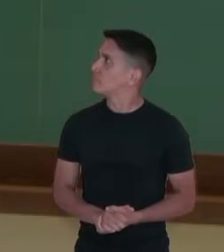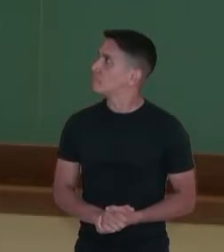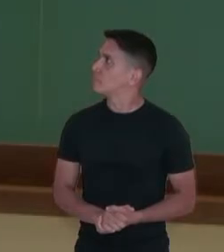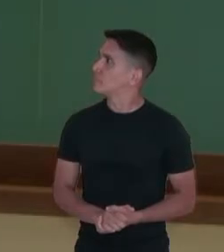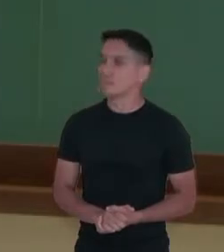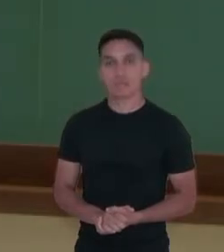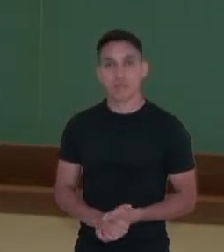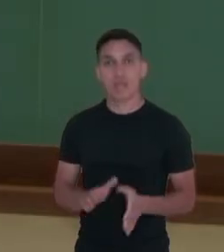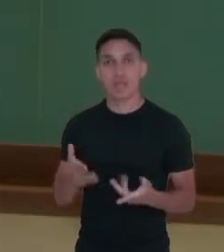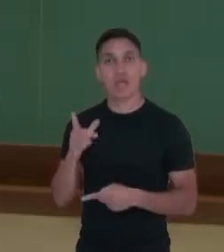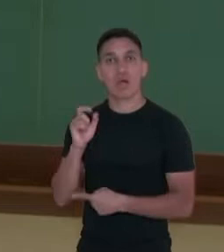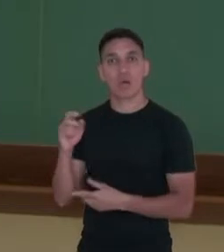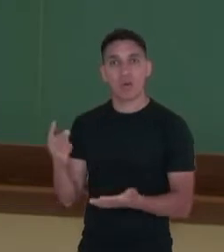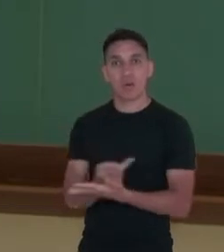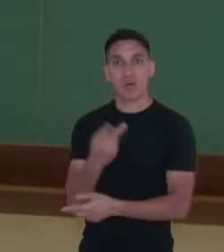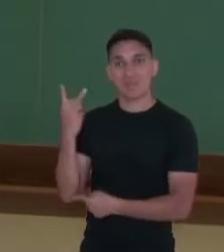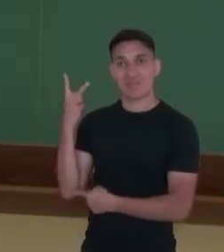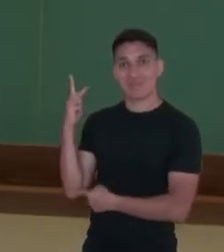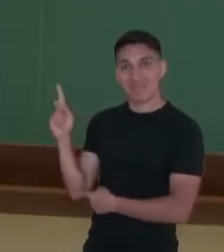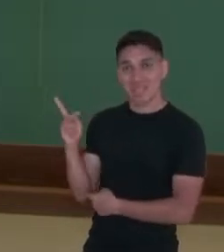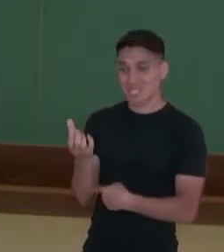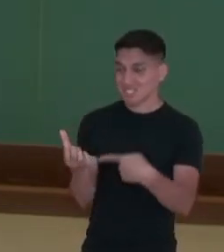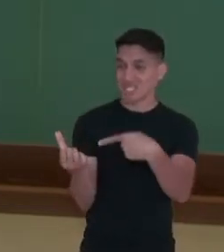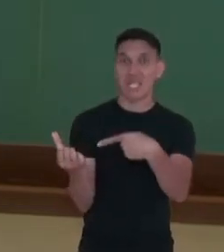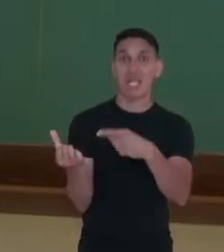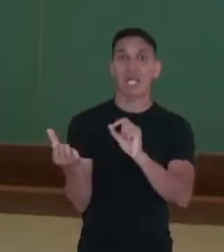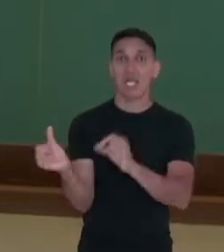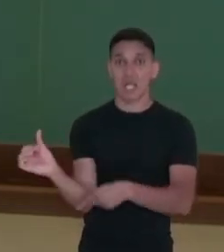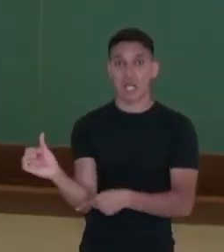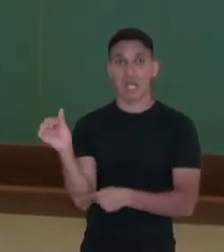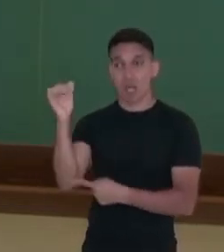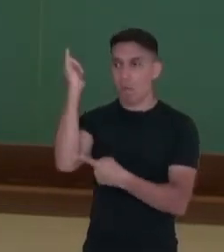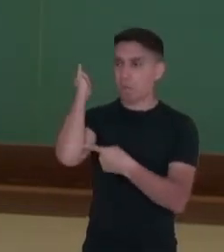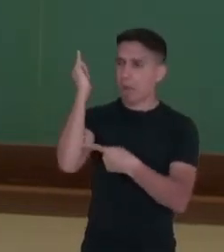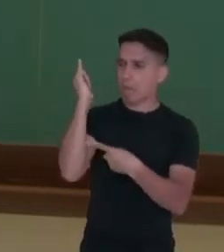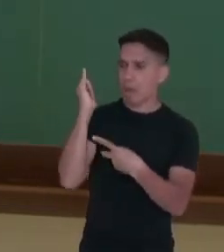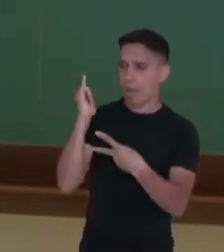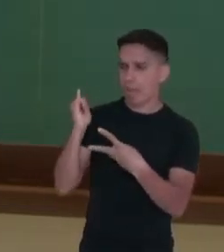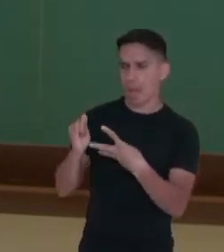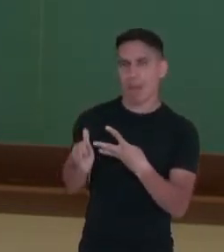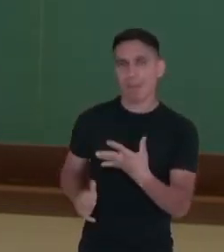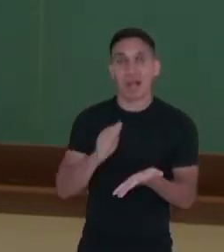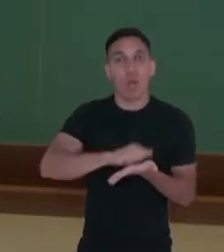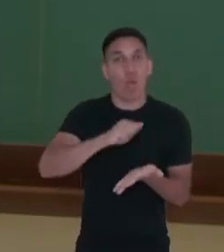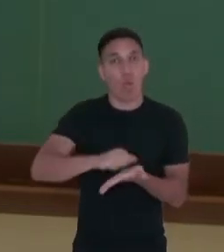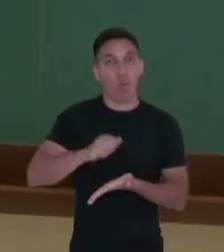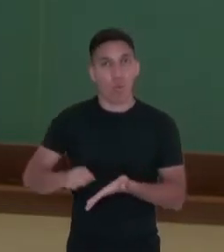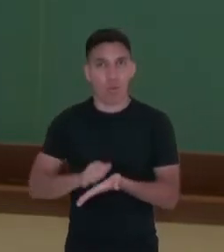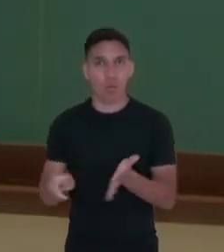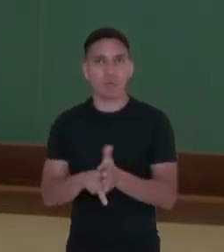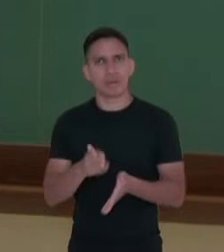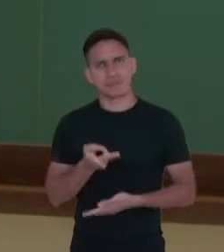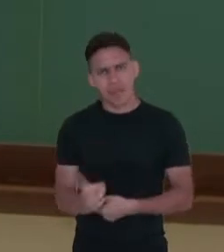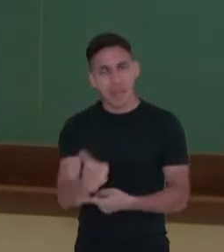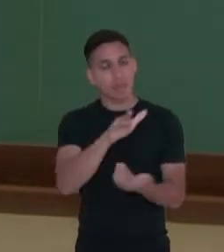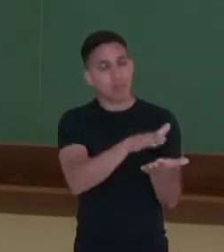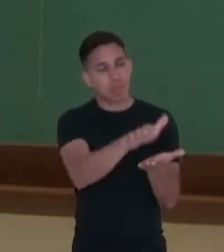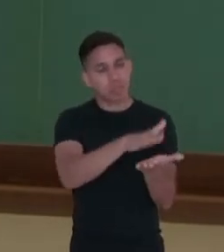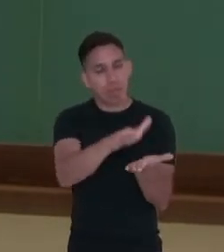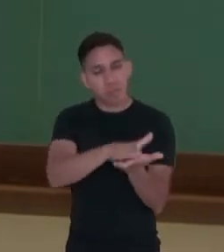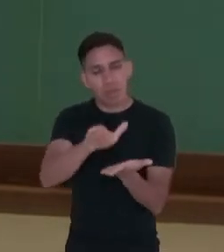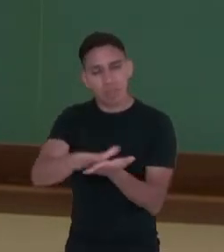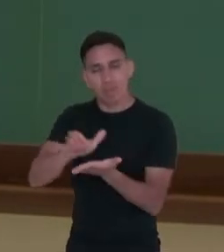Então, seus seis romances, os seis romances escritos por ela, têm sido continuamente publicados desde que